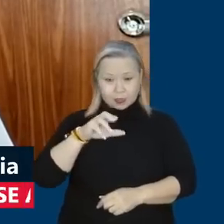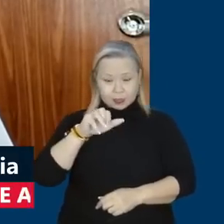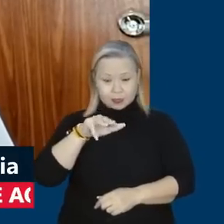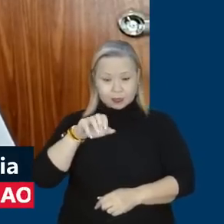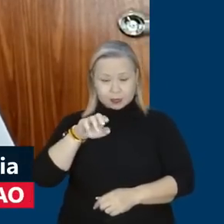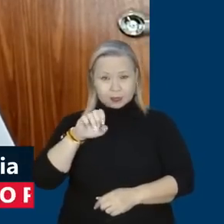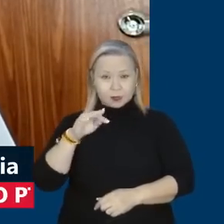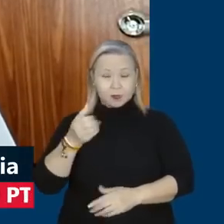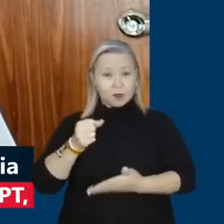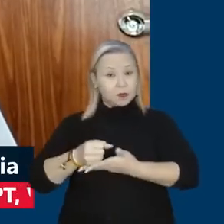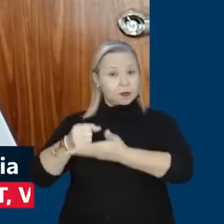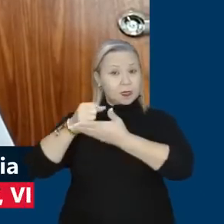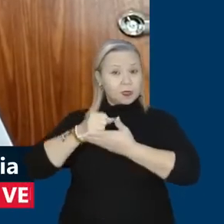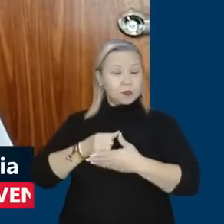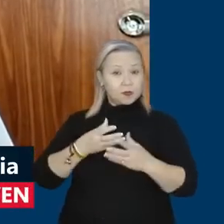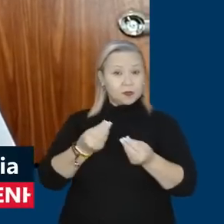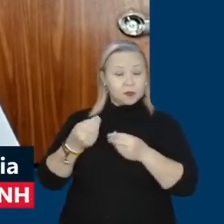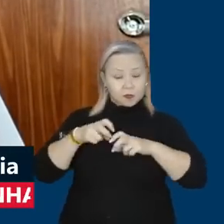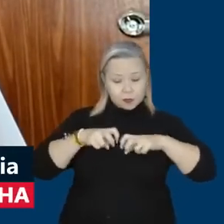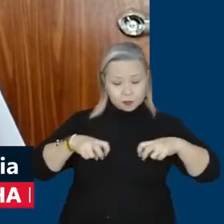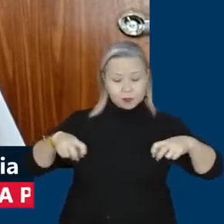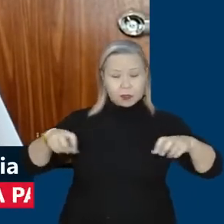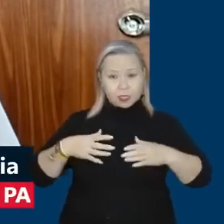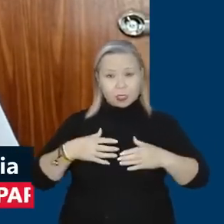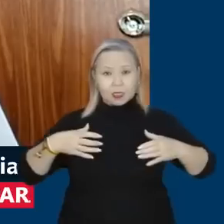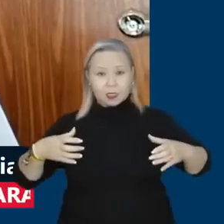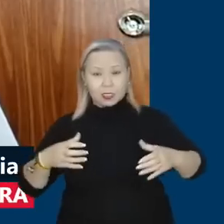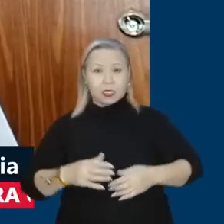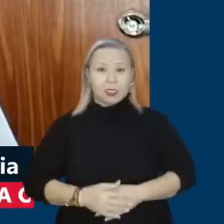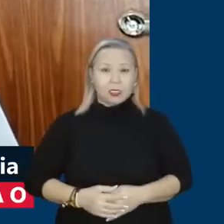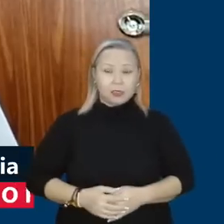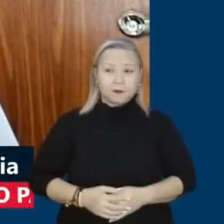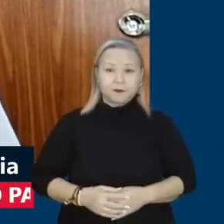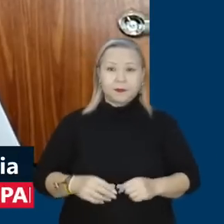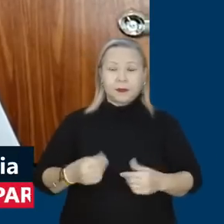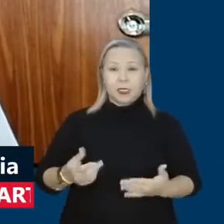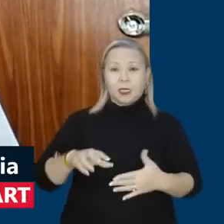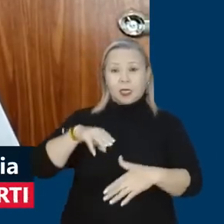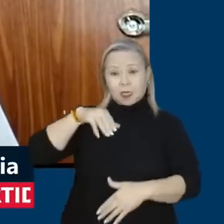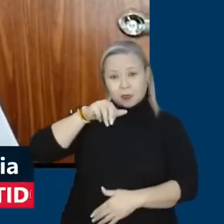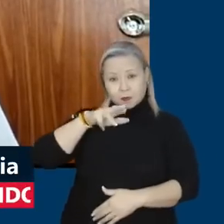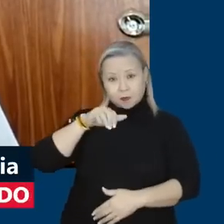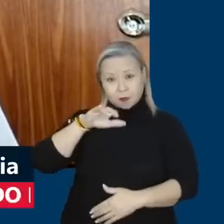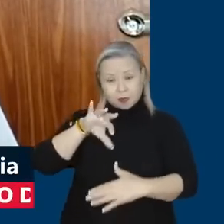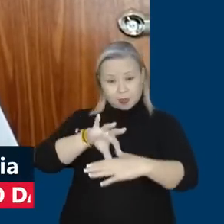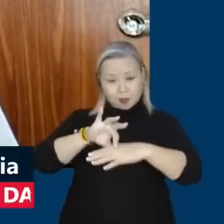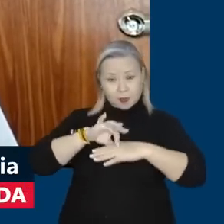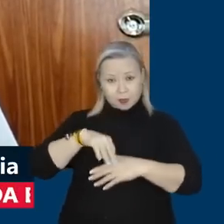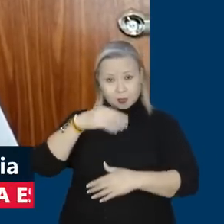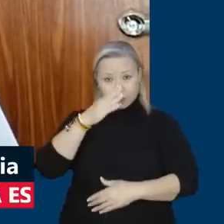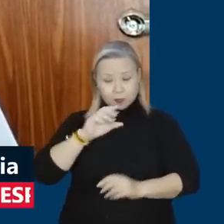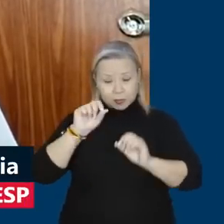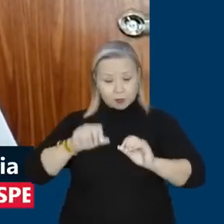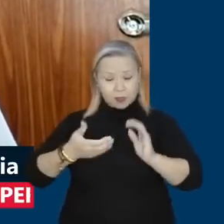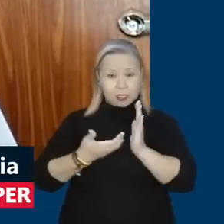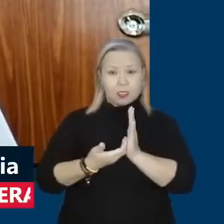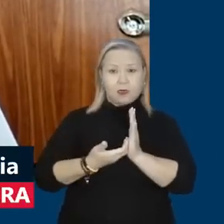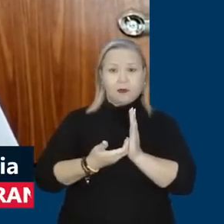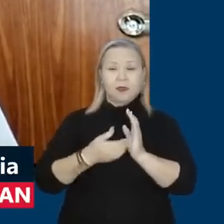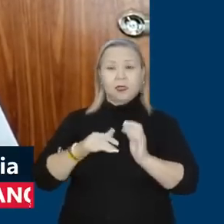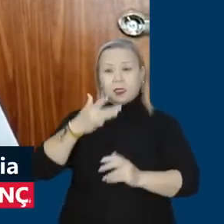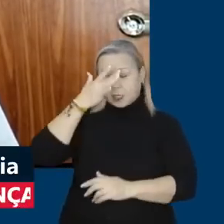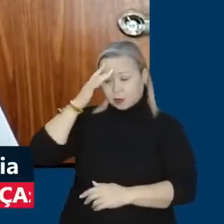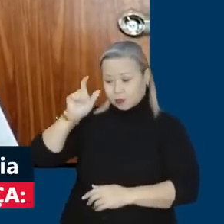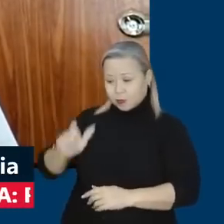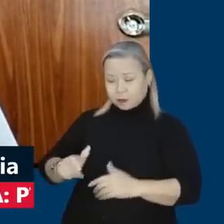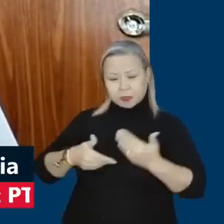muito. É uma bancada bastante grande, Elmar é o líder do União Brasil aqui na Câmara dos Deputados, e uma pessoa que